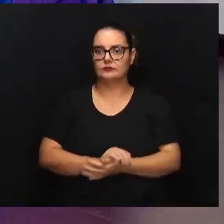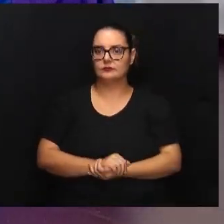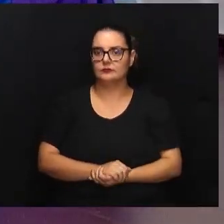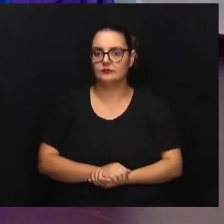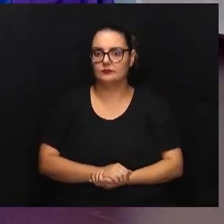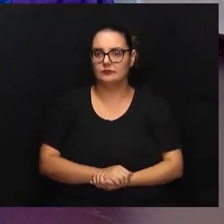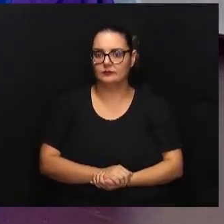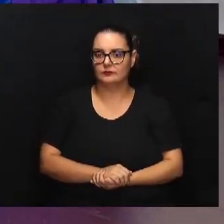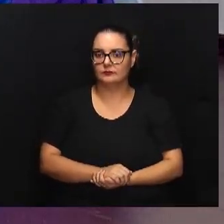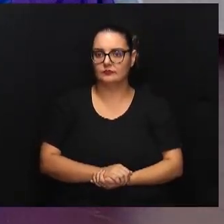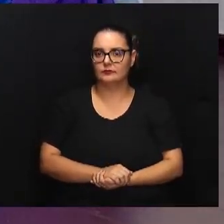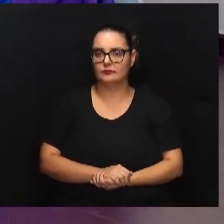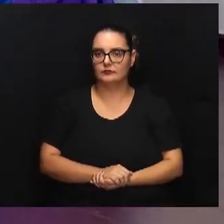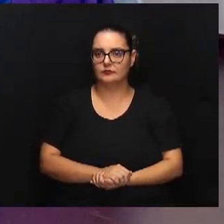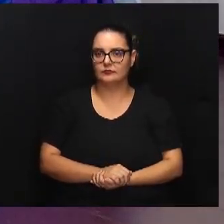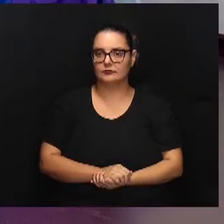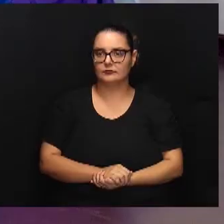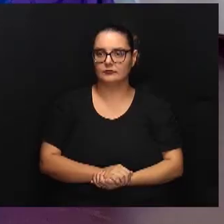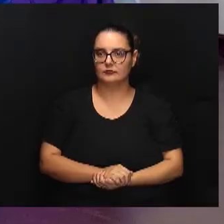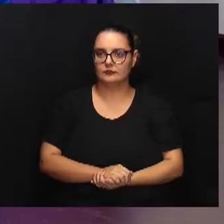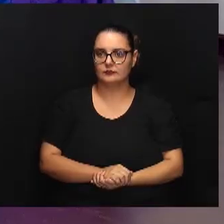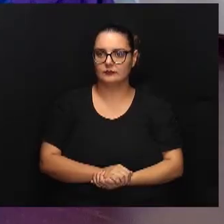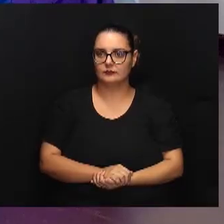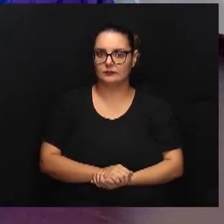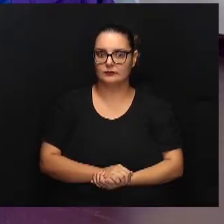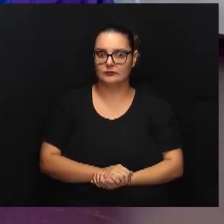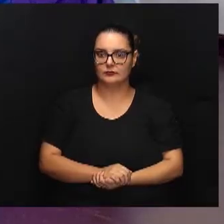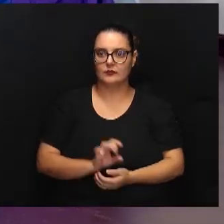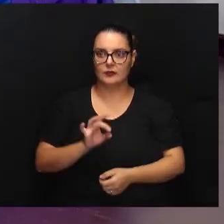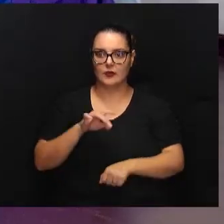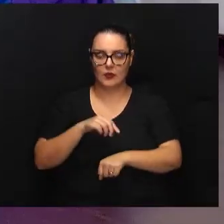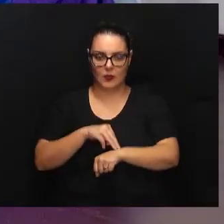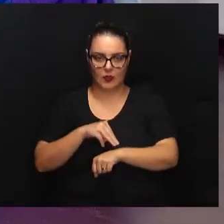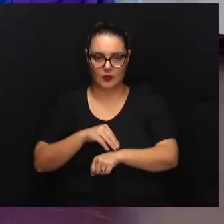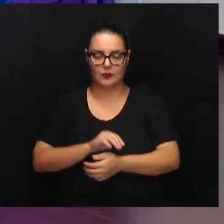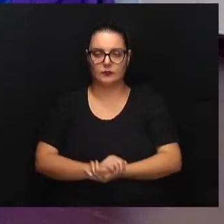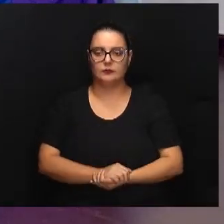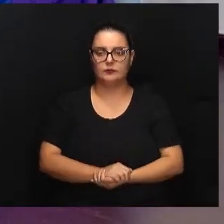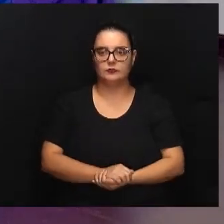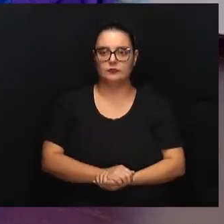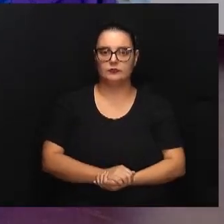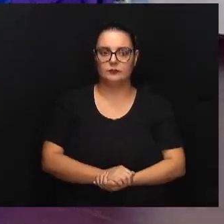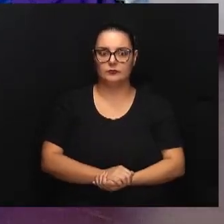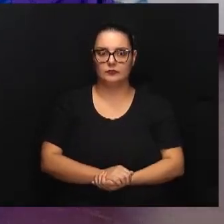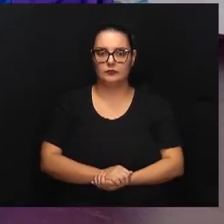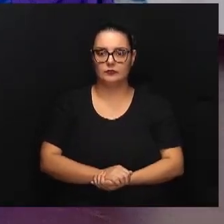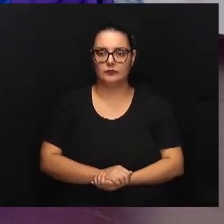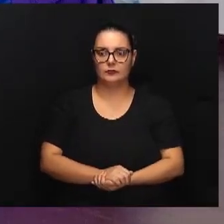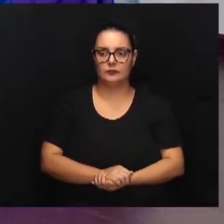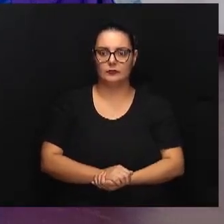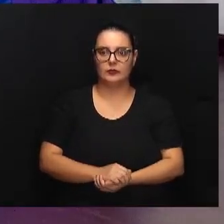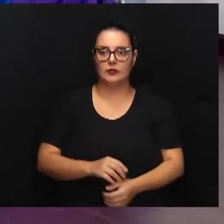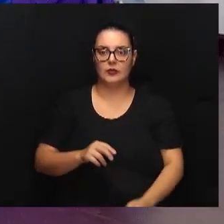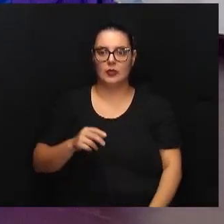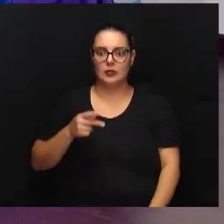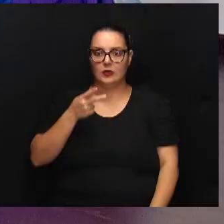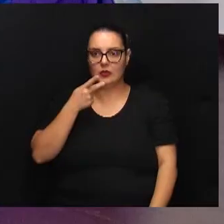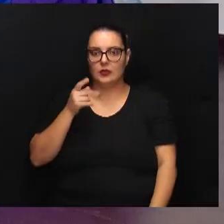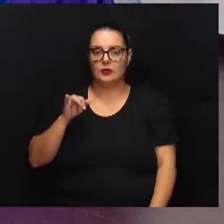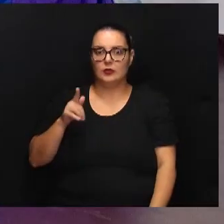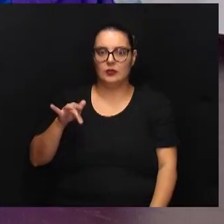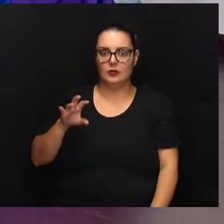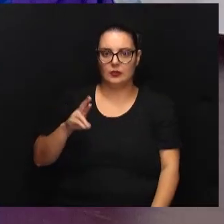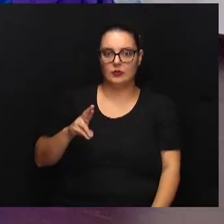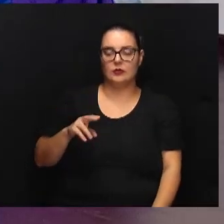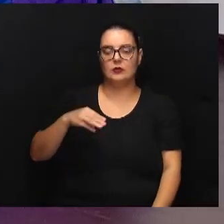só um momentinho. Nós temos ainda mais a fala do Igor, né? Do Marcelo. Nessas duas